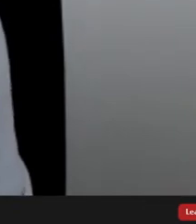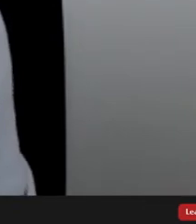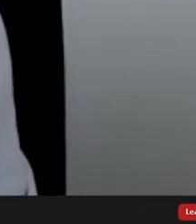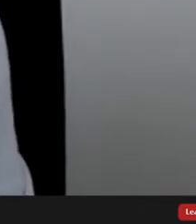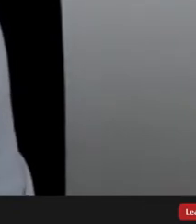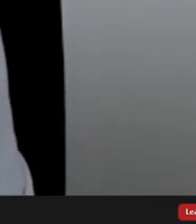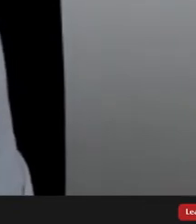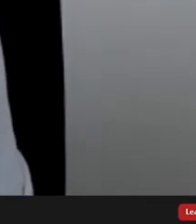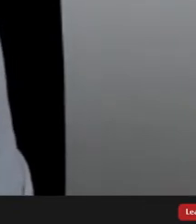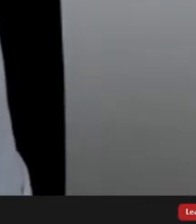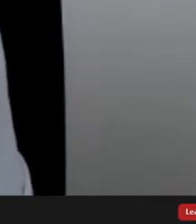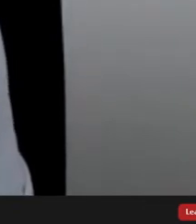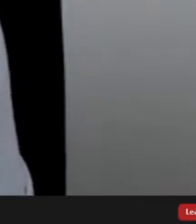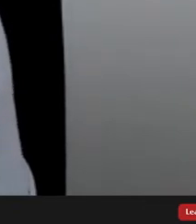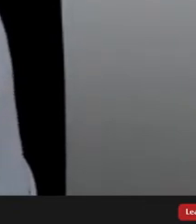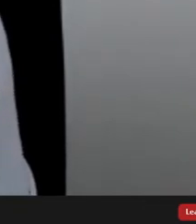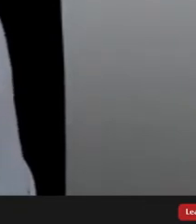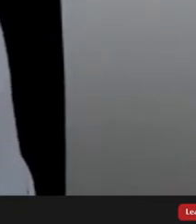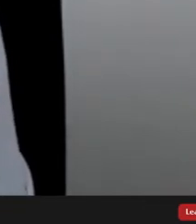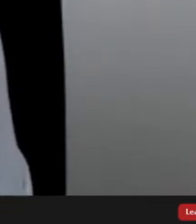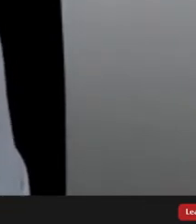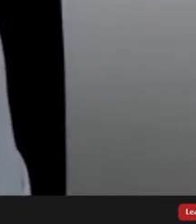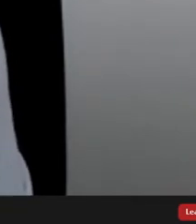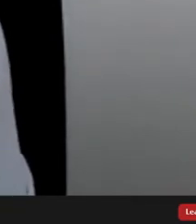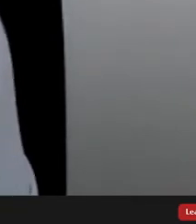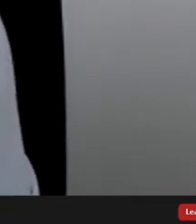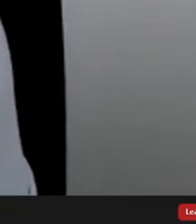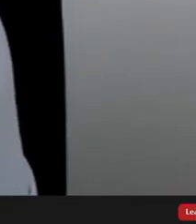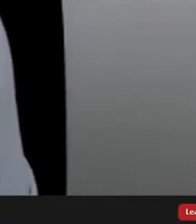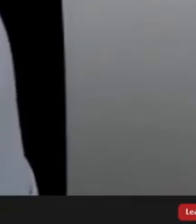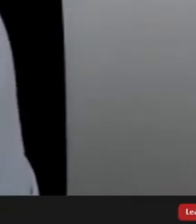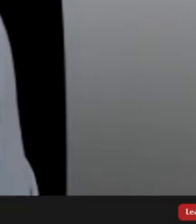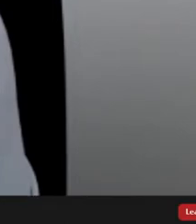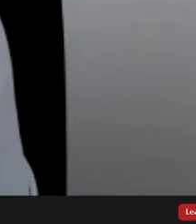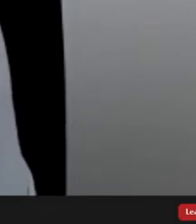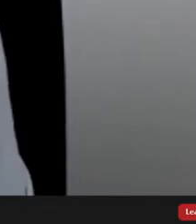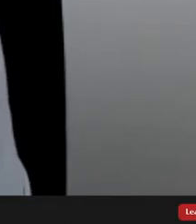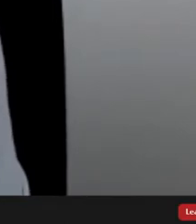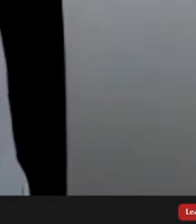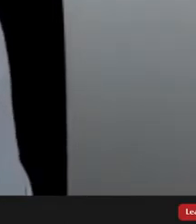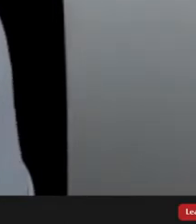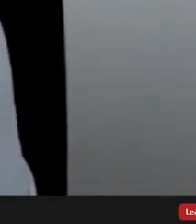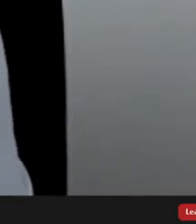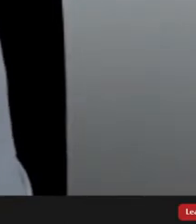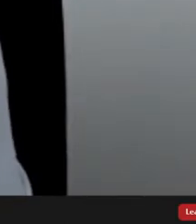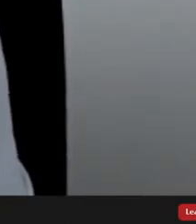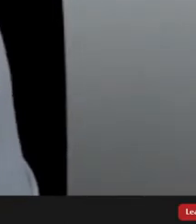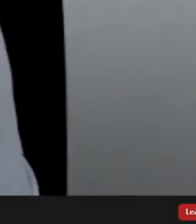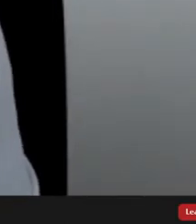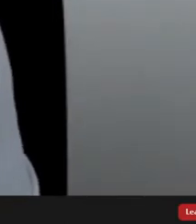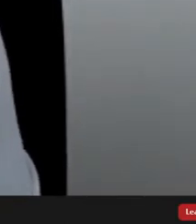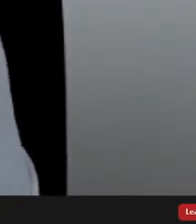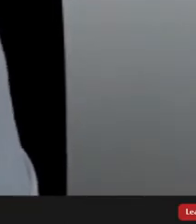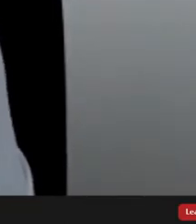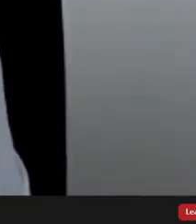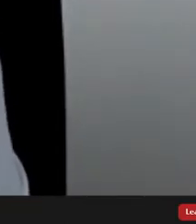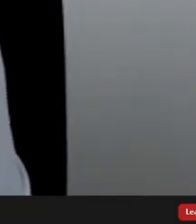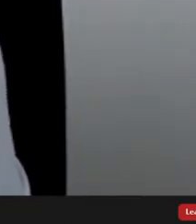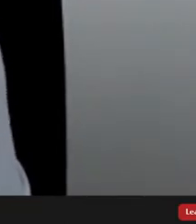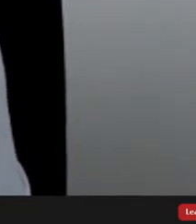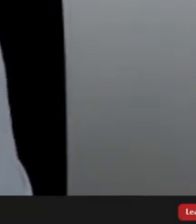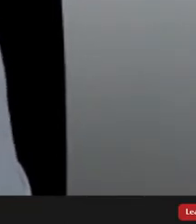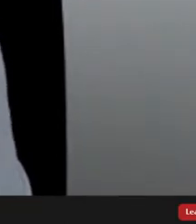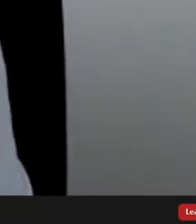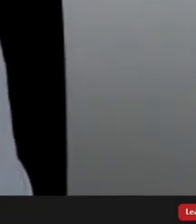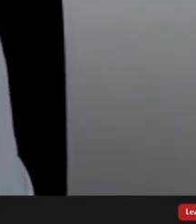Esses aspectos repercutirão ainda por algum tempo, né, nos próximos anos escolares. Então, o